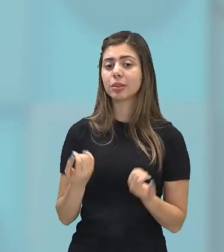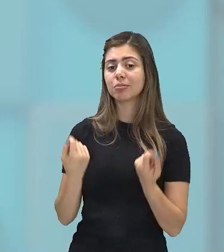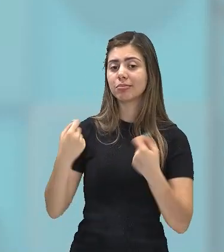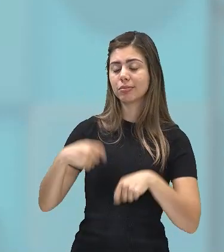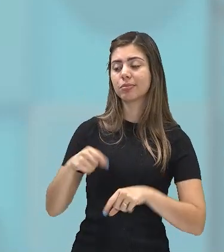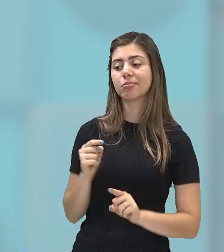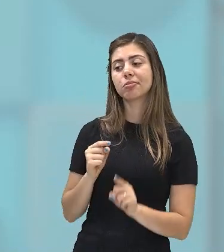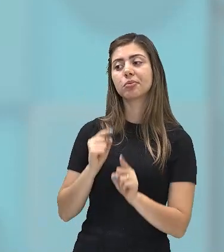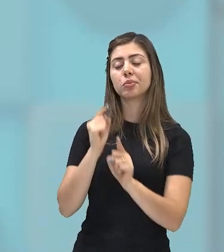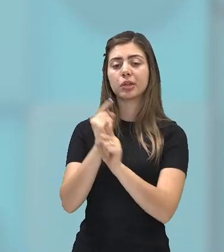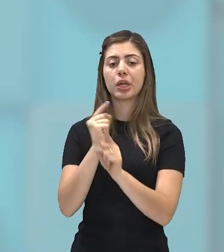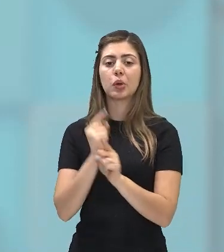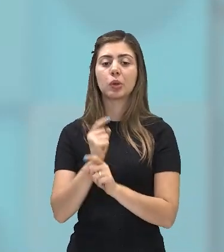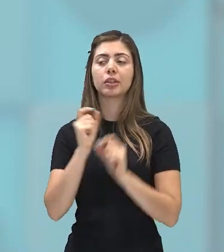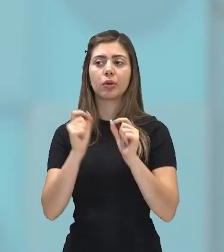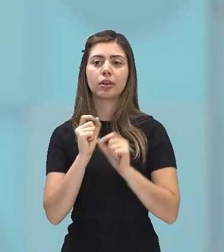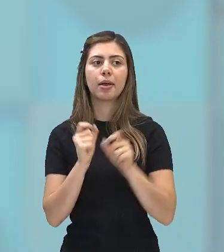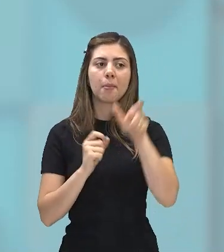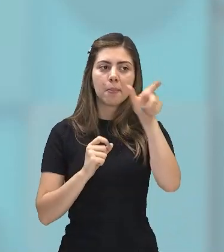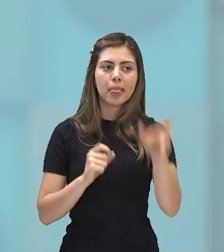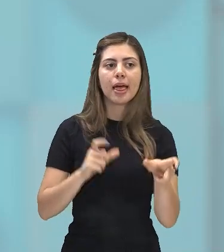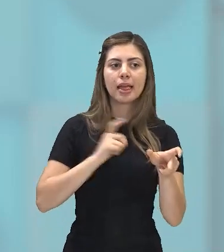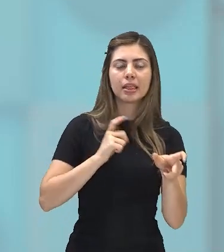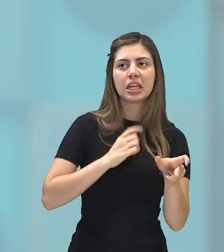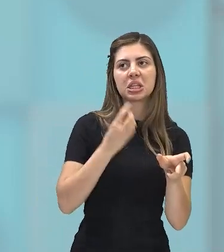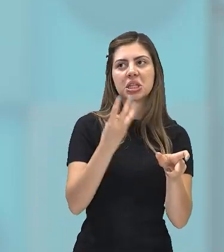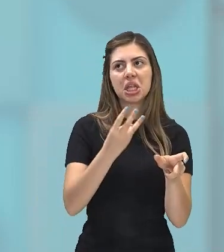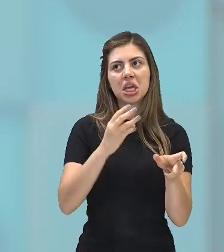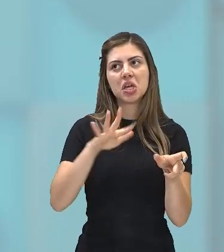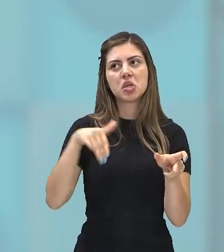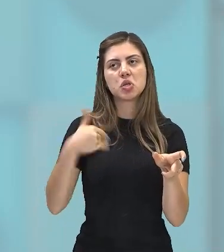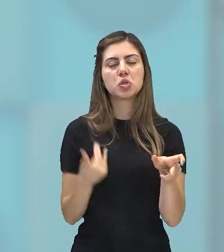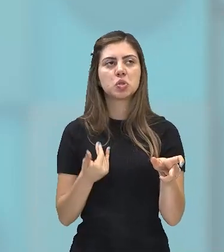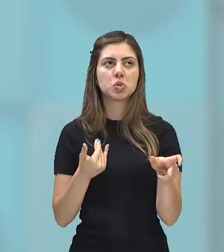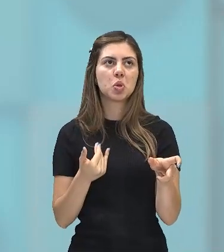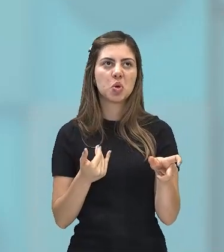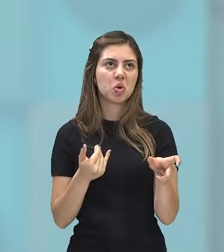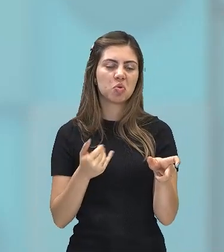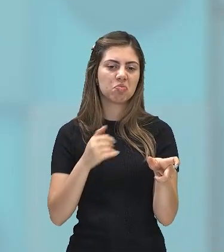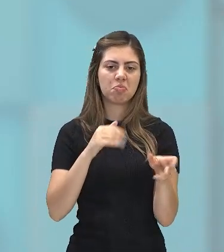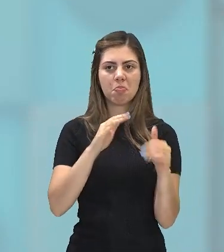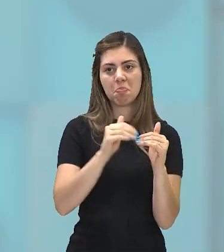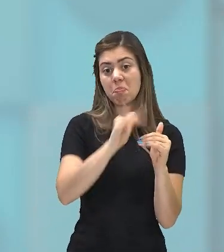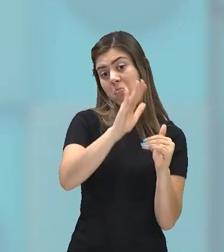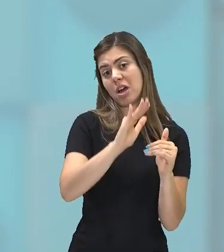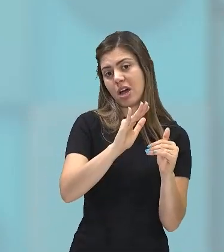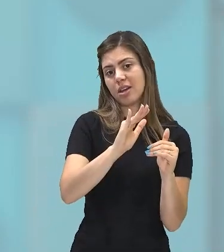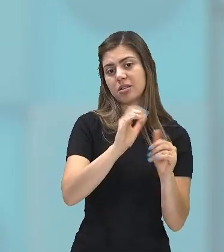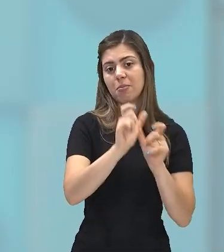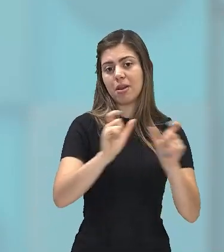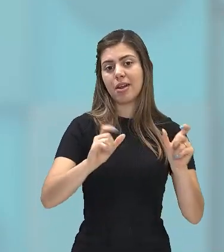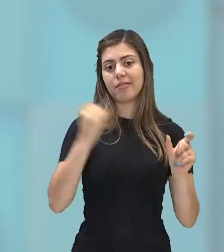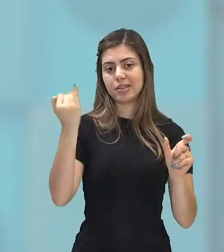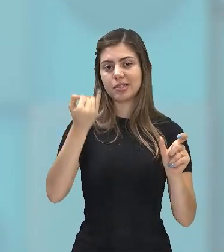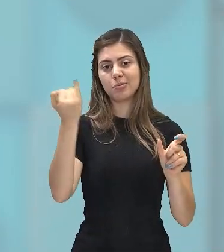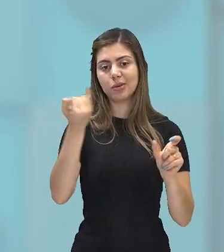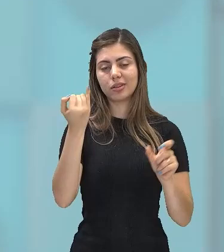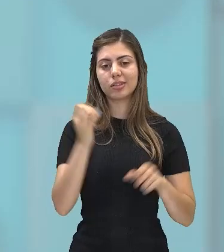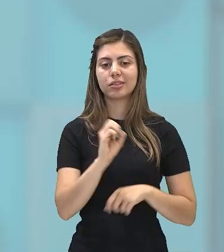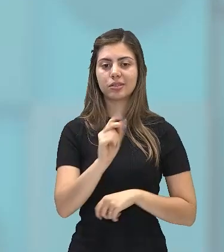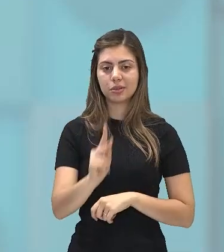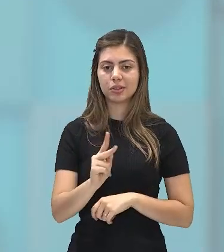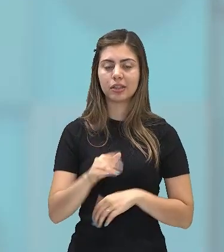com sujeitos que tenham 3 núcleos, né? Aí, o processo é infinito nesse sentido